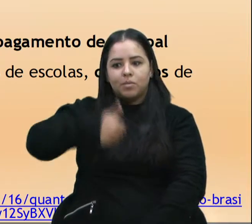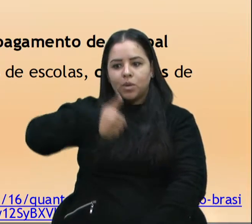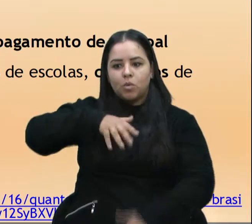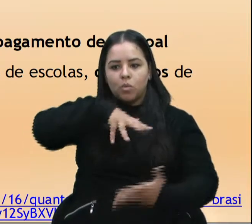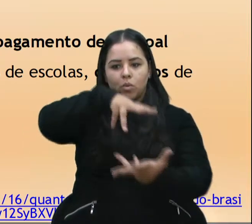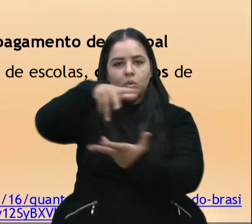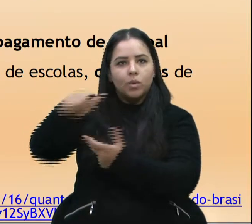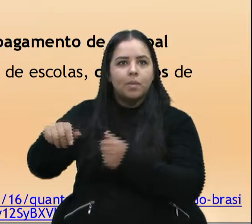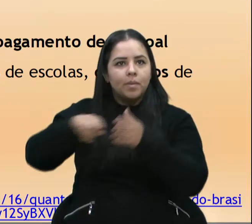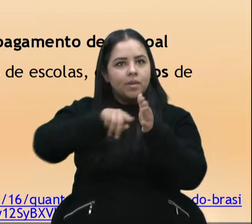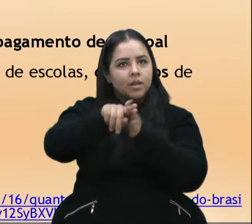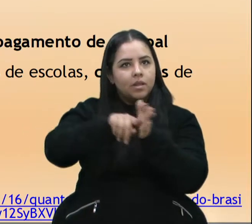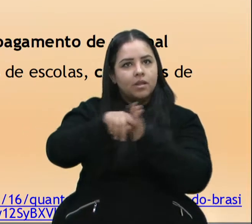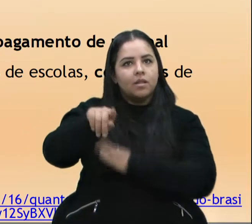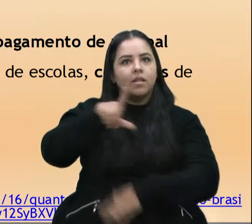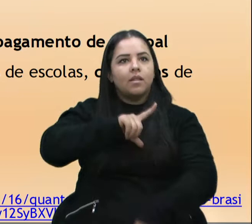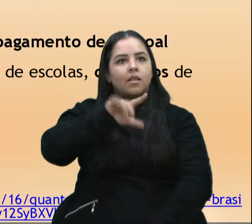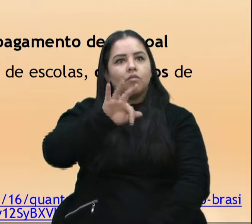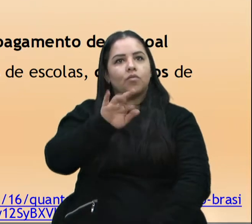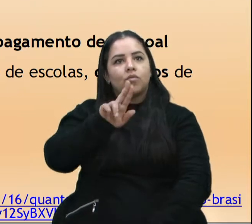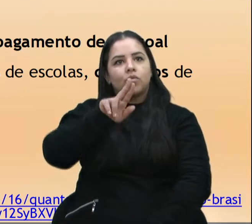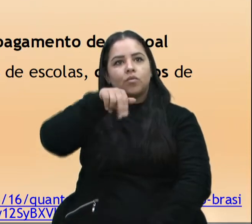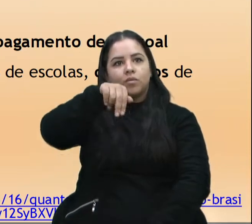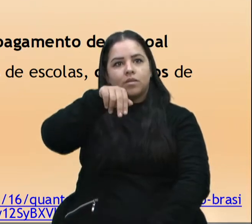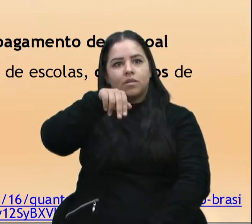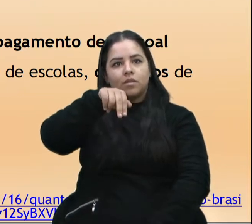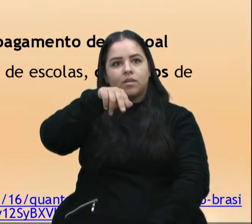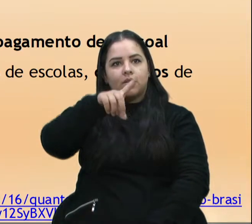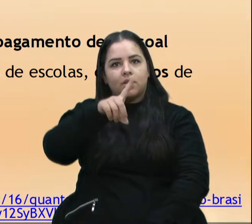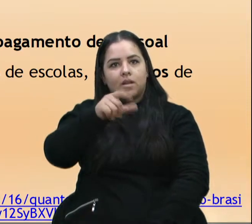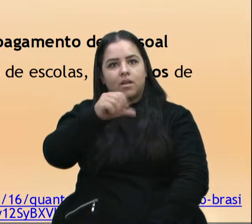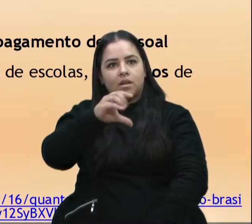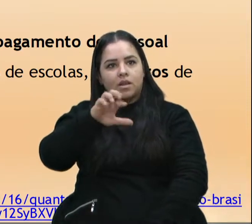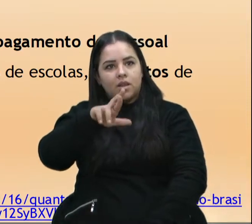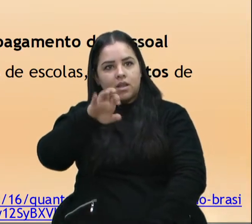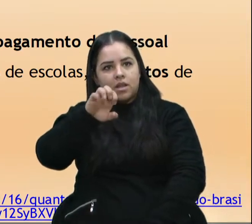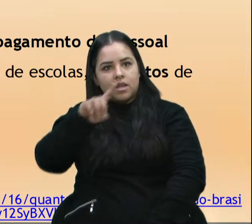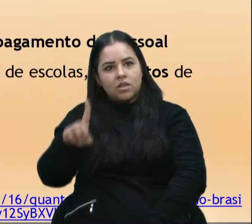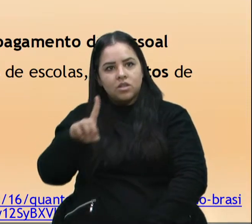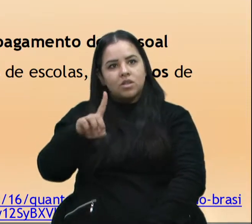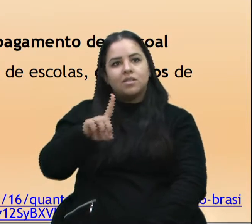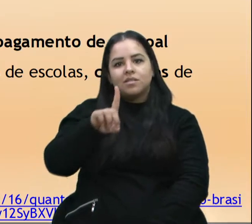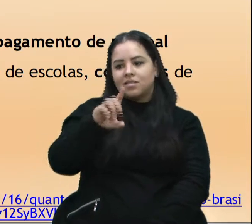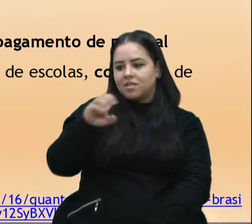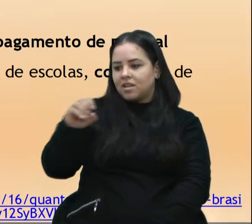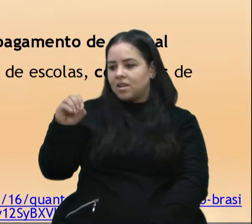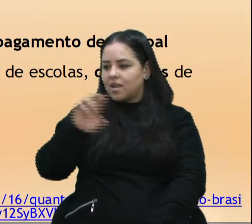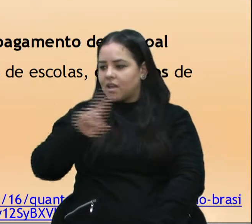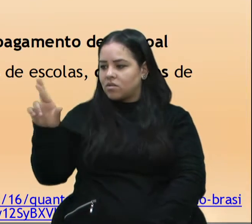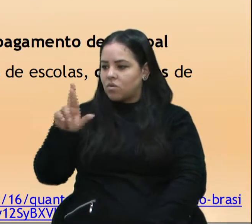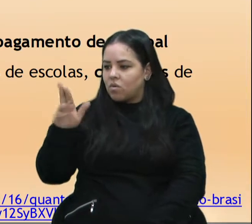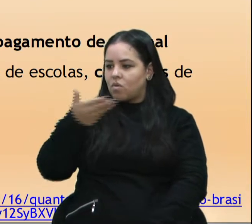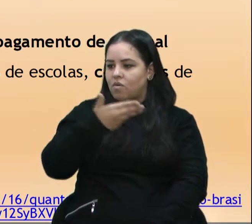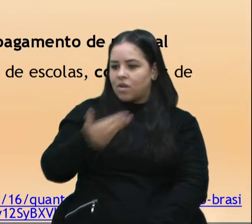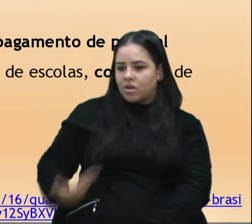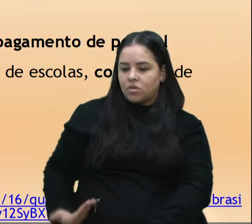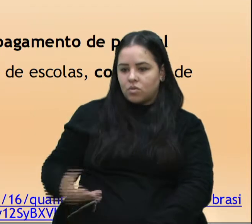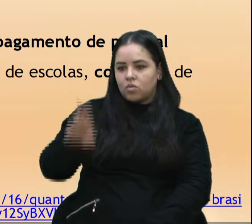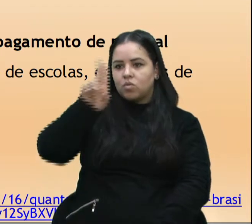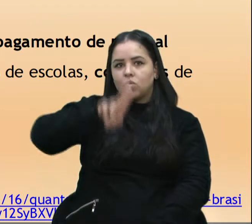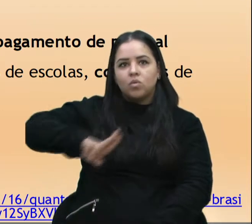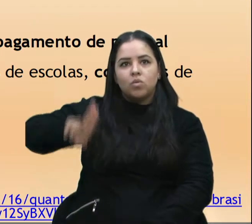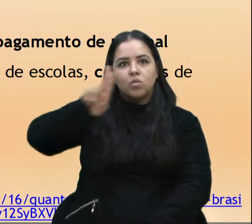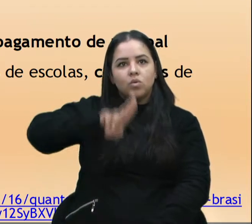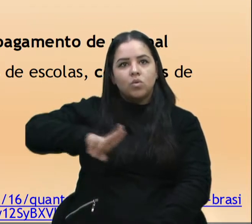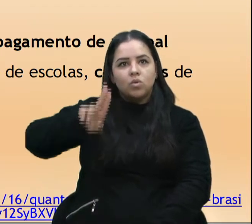aí da Fundacred, ela mostra que de cada R$ 100 que o governo investe em educação, 85 vão para pagamento